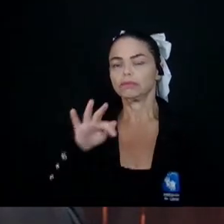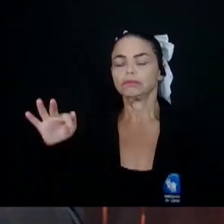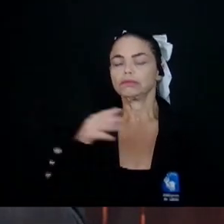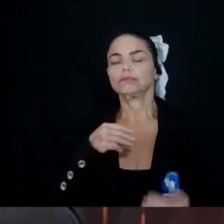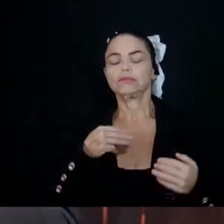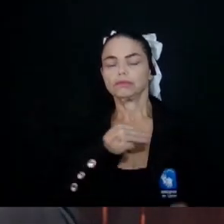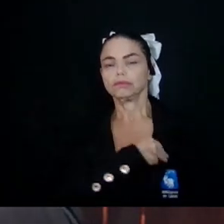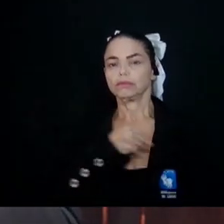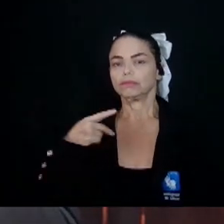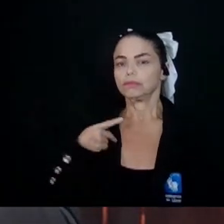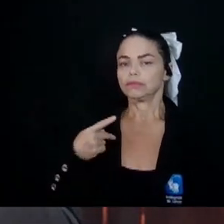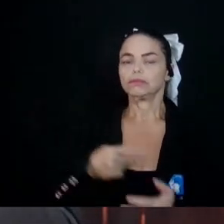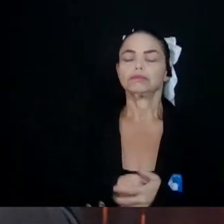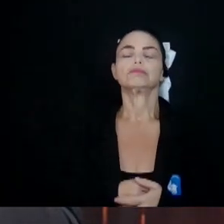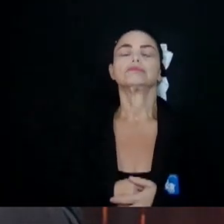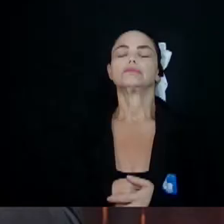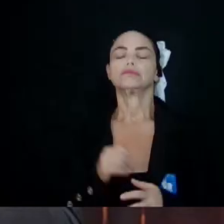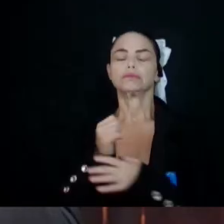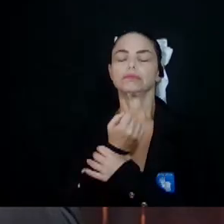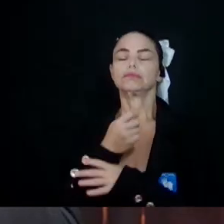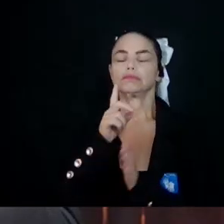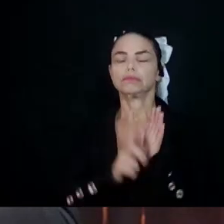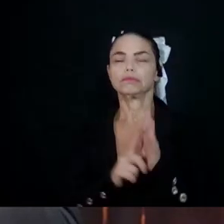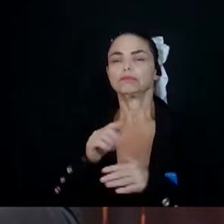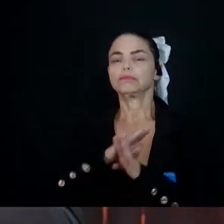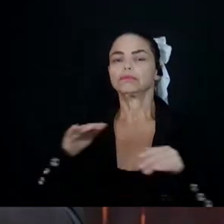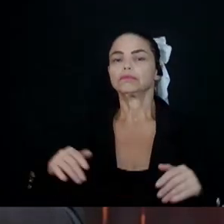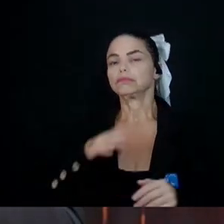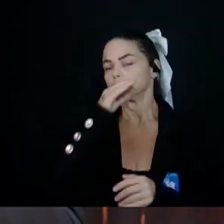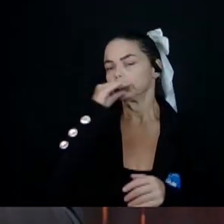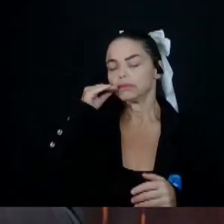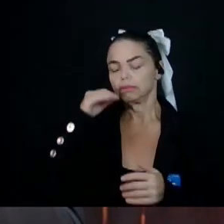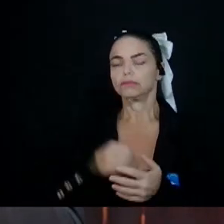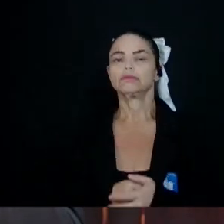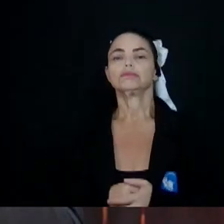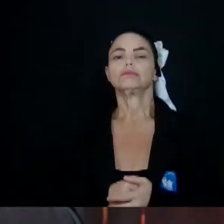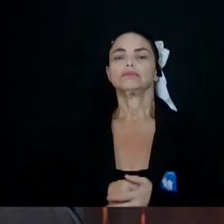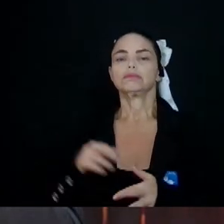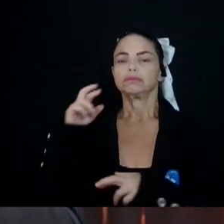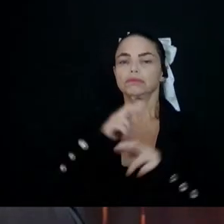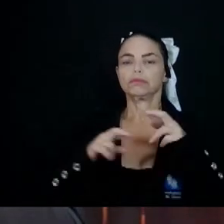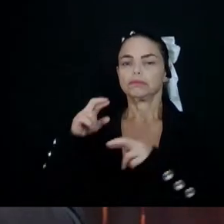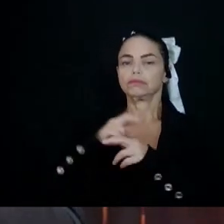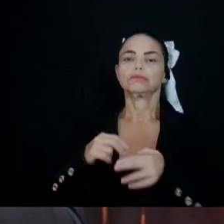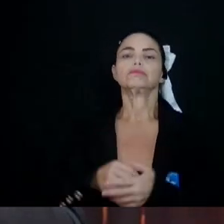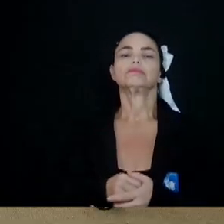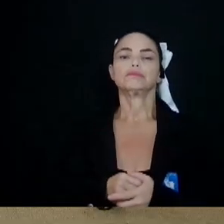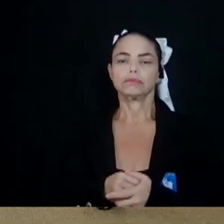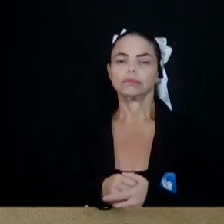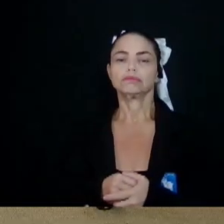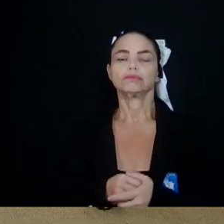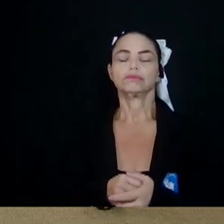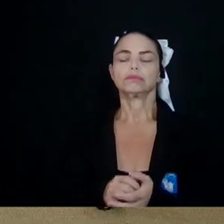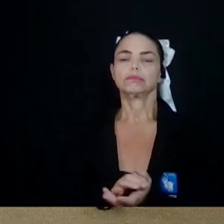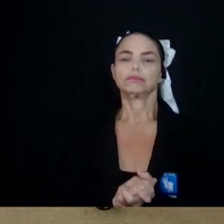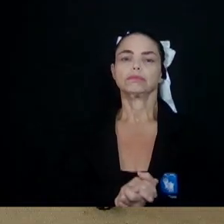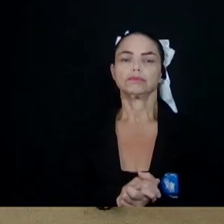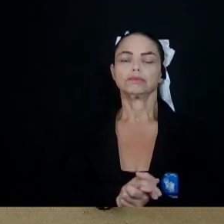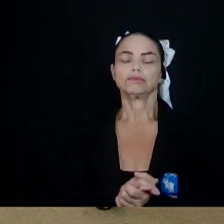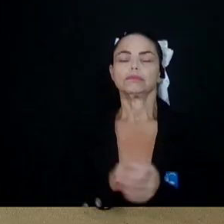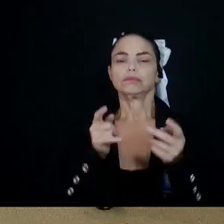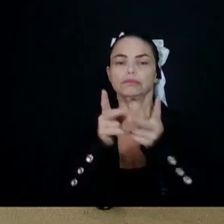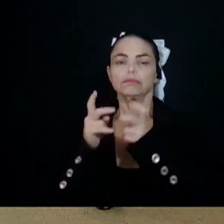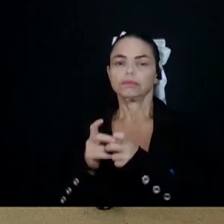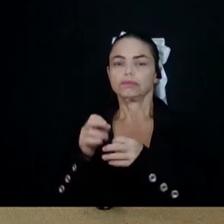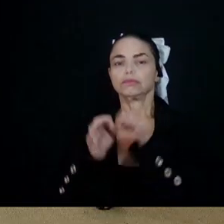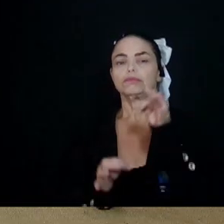sempre faz a garantia dos direitos das crianças e adolescentes, vão estar aí fiscalizando essas implementações. Na sua visão jurídica,